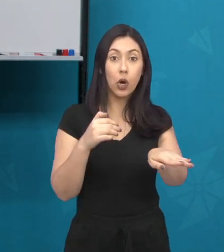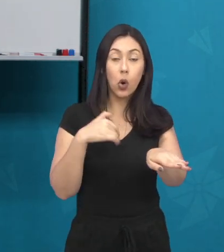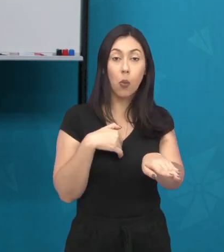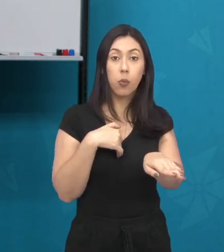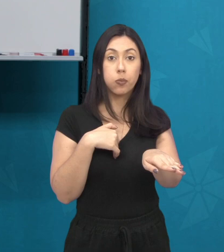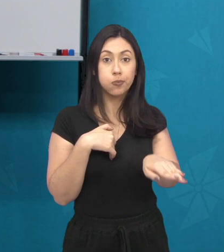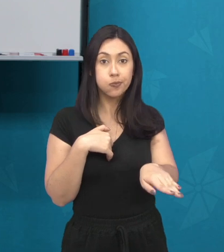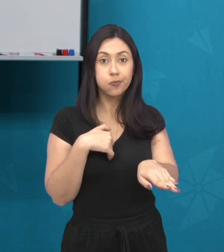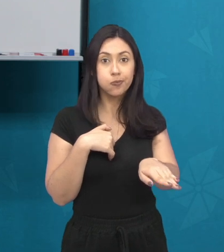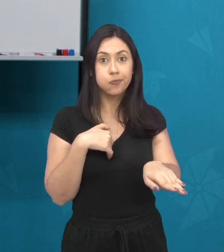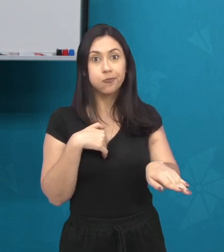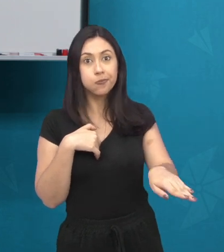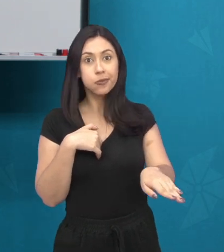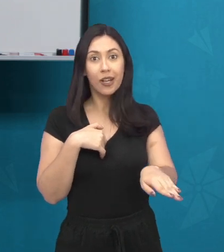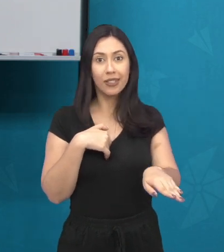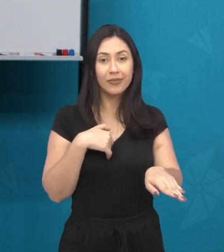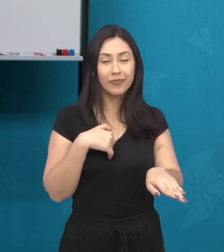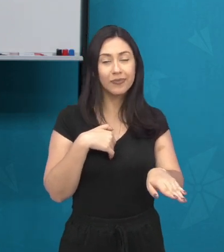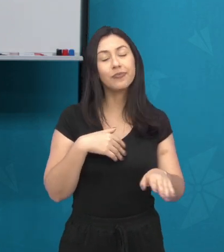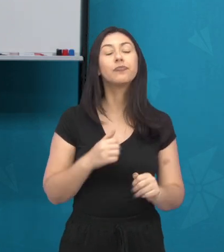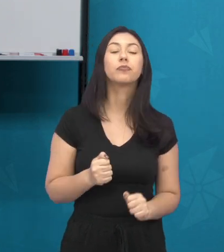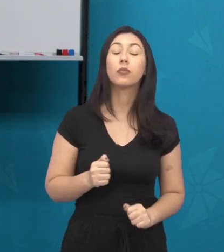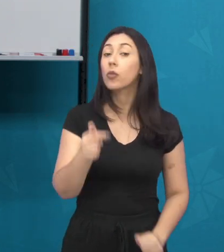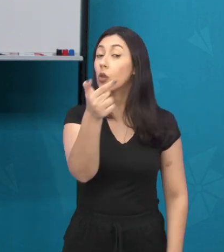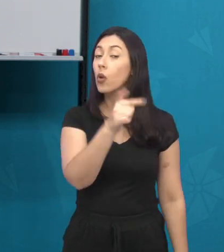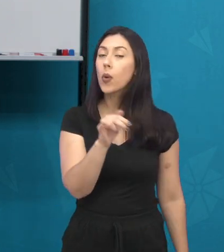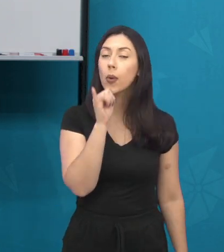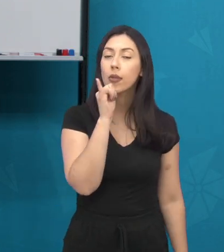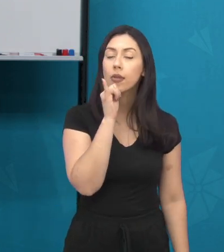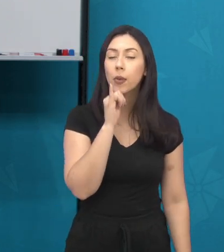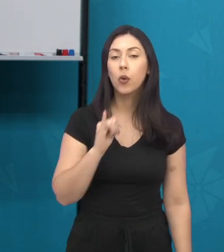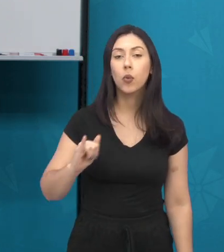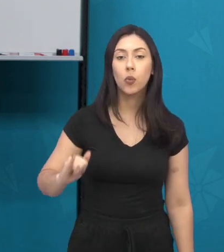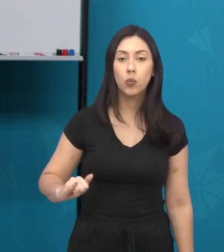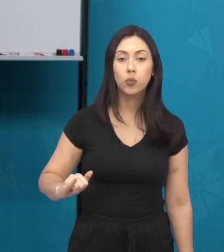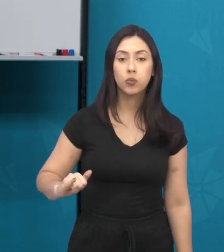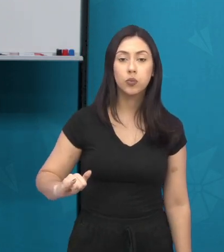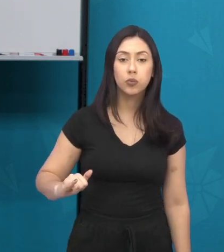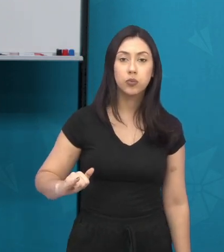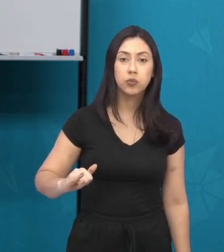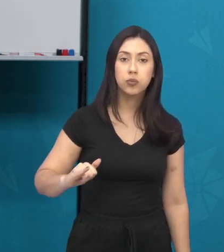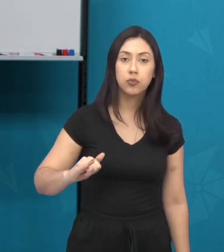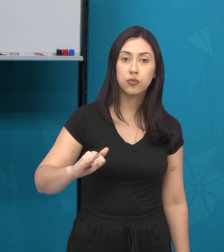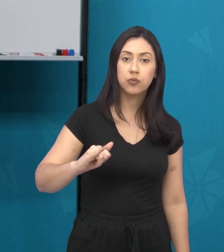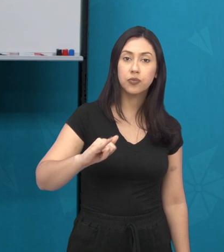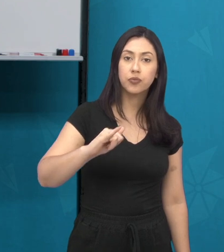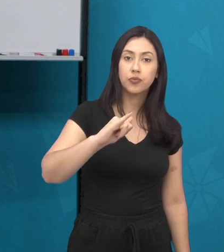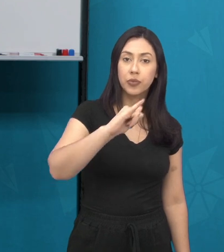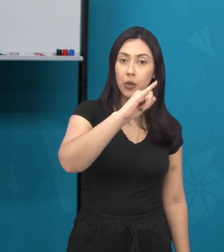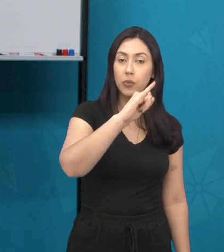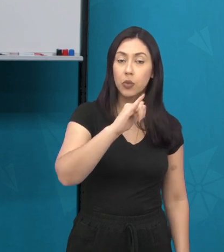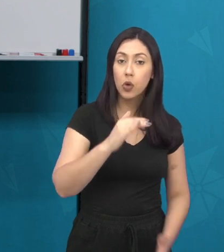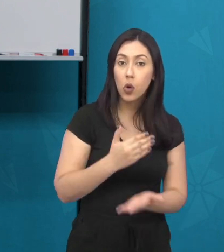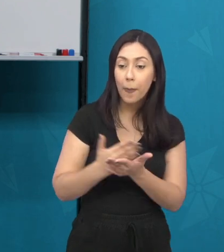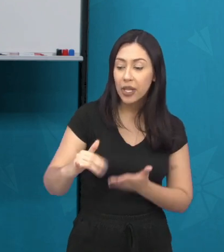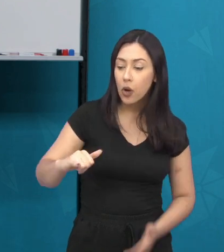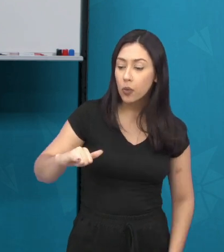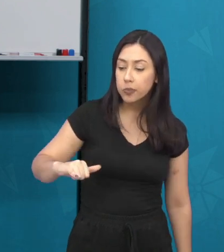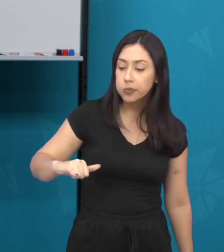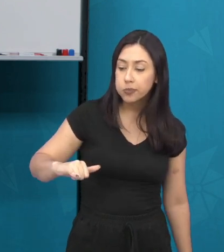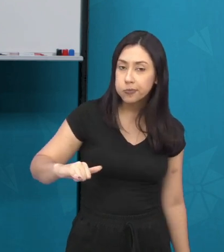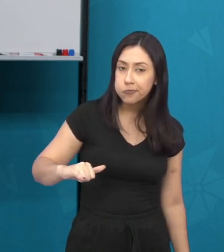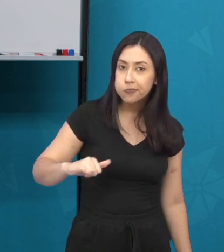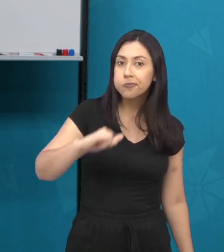e um avião eh quando começa a a a Quando começa o processo de decolagem quem já